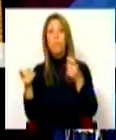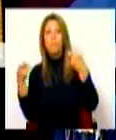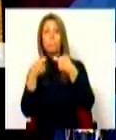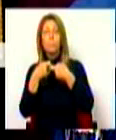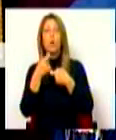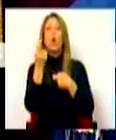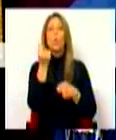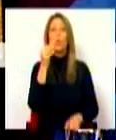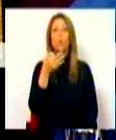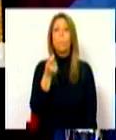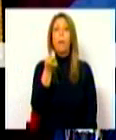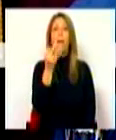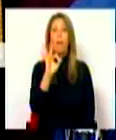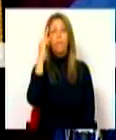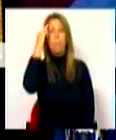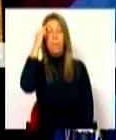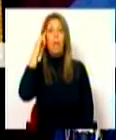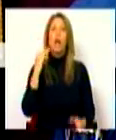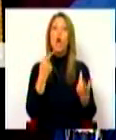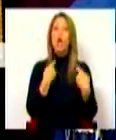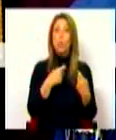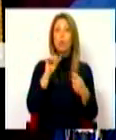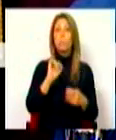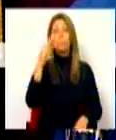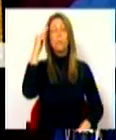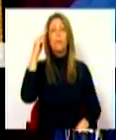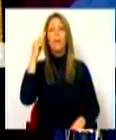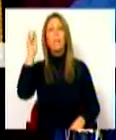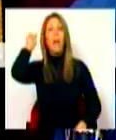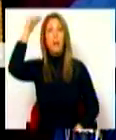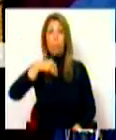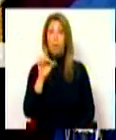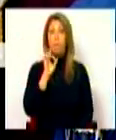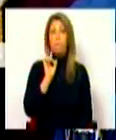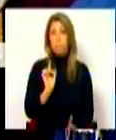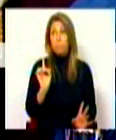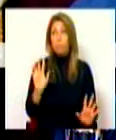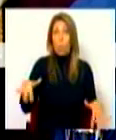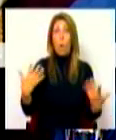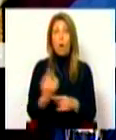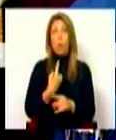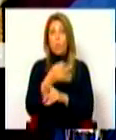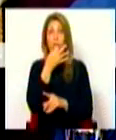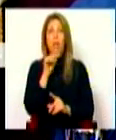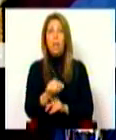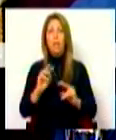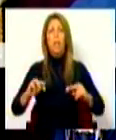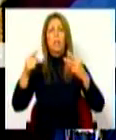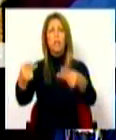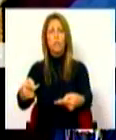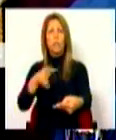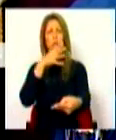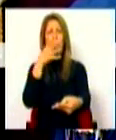custo do PAEF Madeira e o custo de financiamento da República. Qualquer coisa que vá além disto é uma transferência